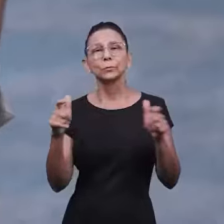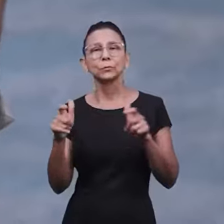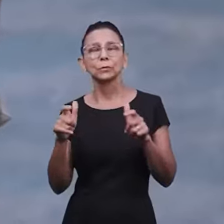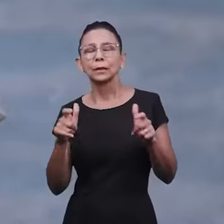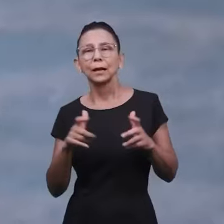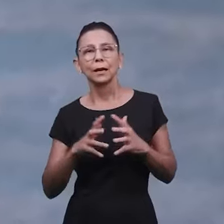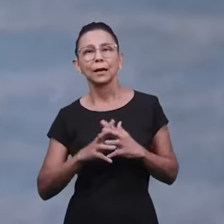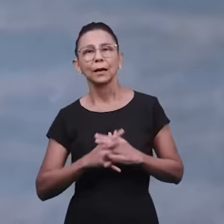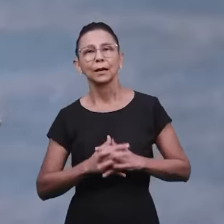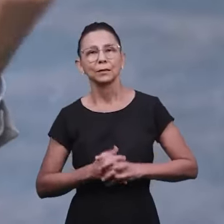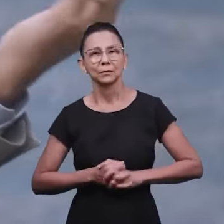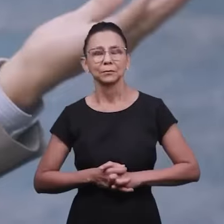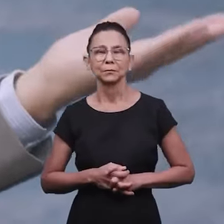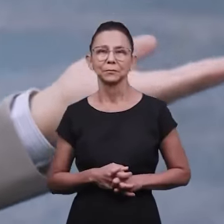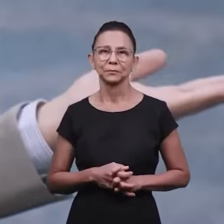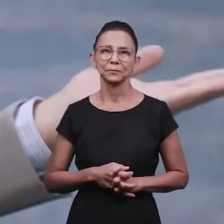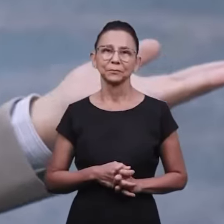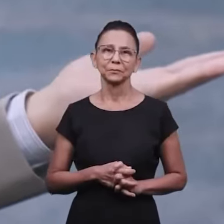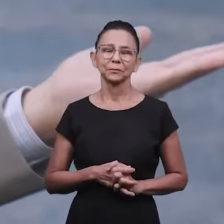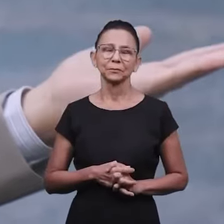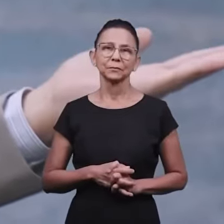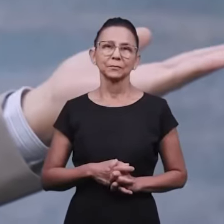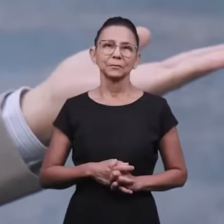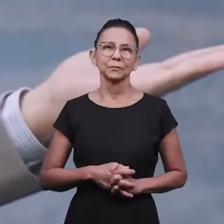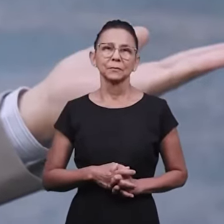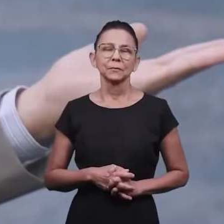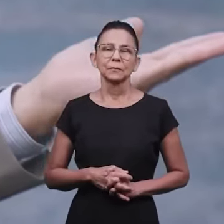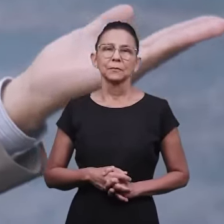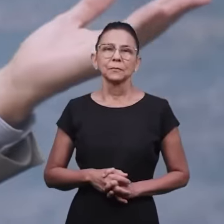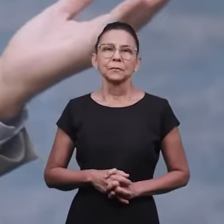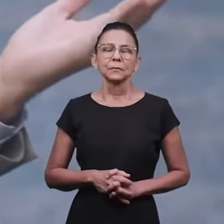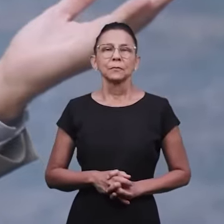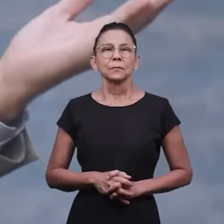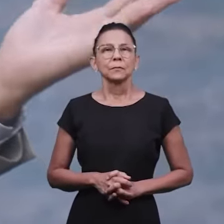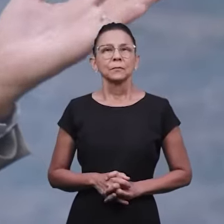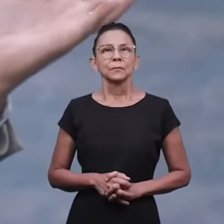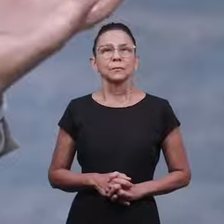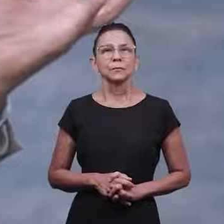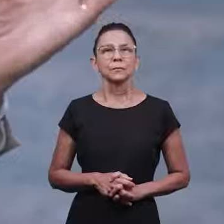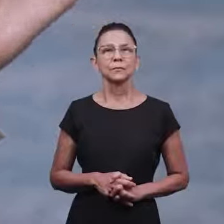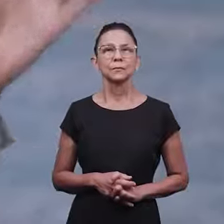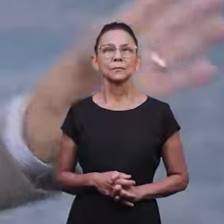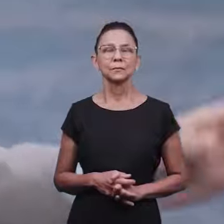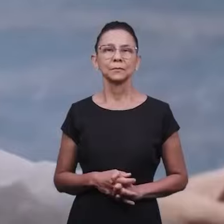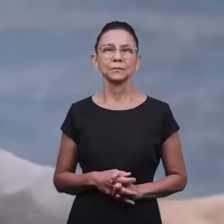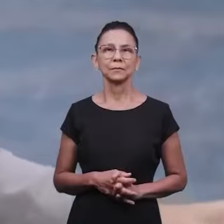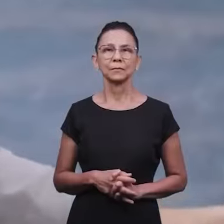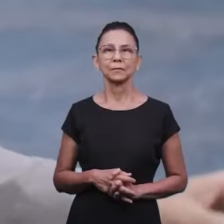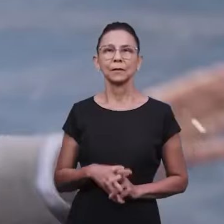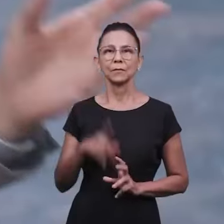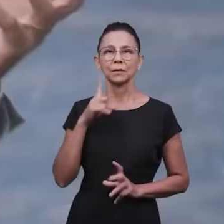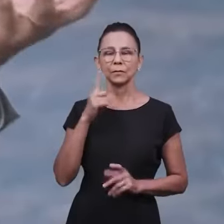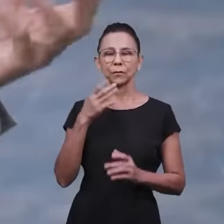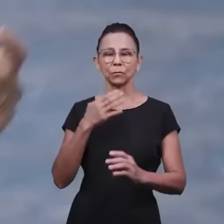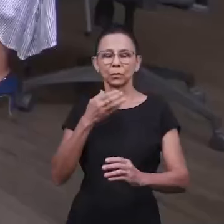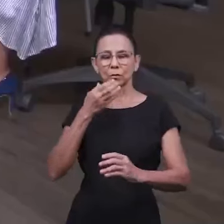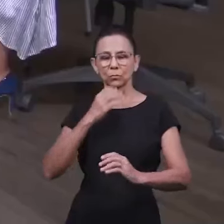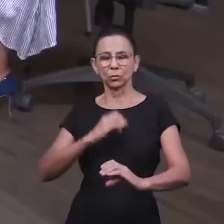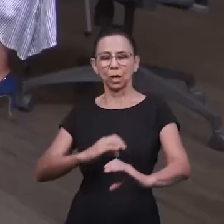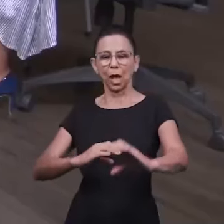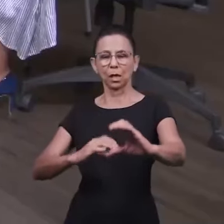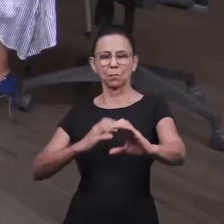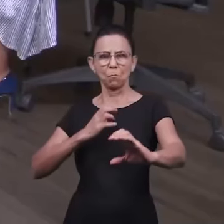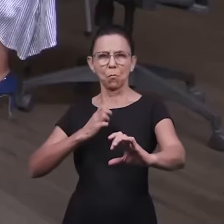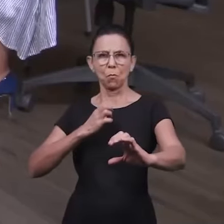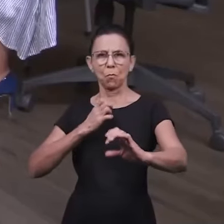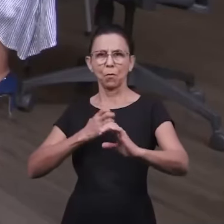termos de música, qual é o grande problema da música? É o Josias que toca, não sou eu. Todo mundo quer tocar, ver um sax tocando, né? Puxa, o violino.